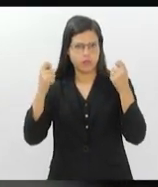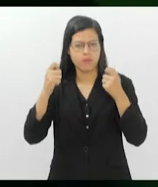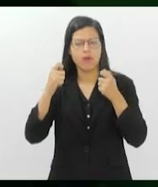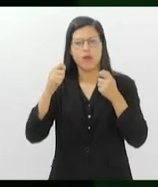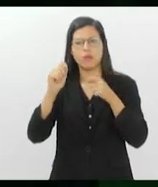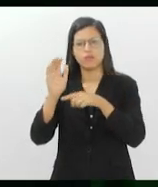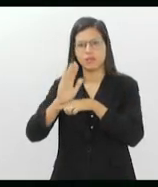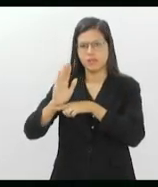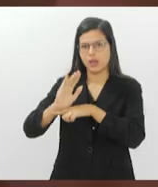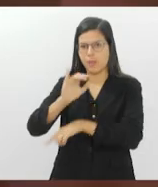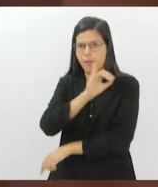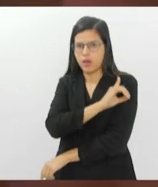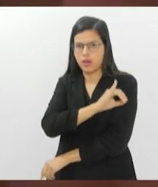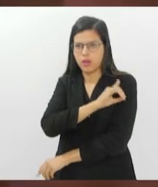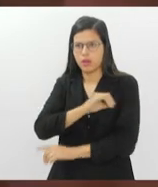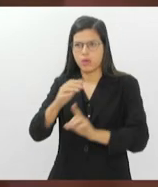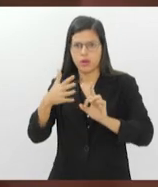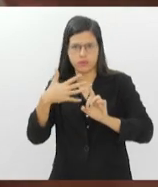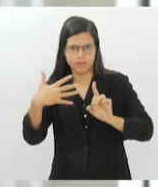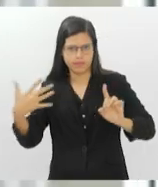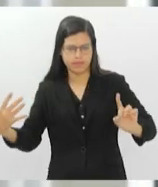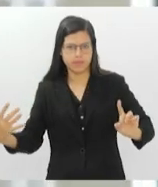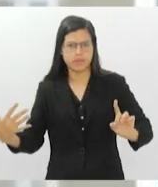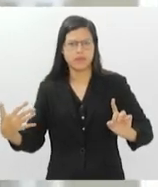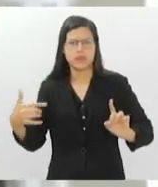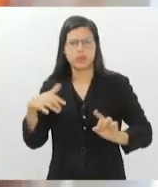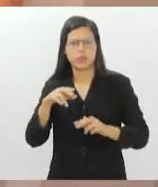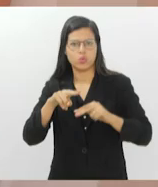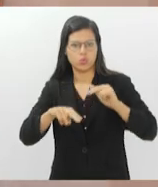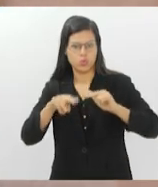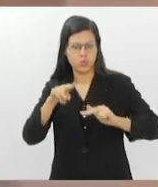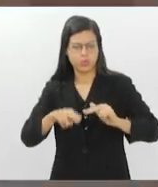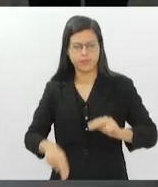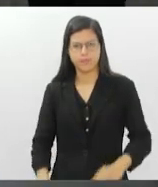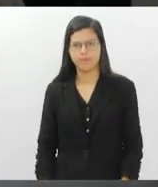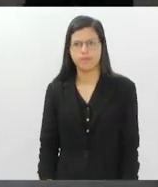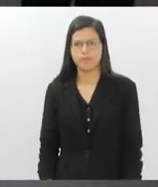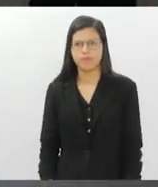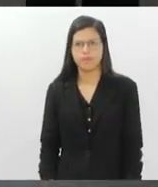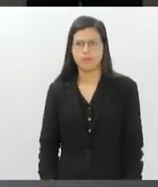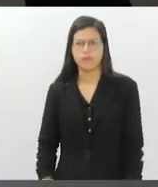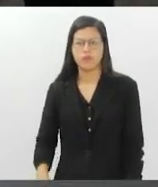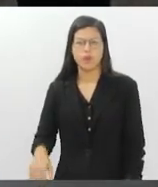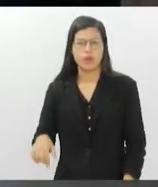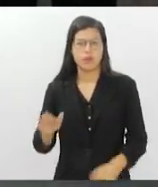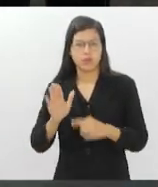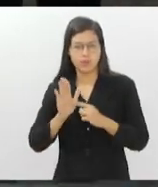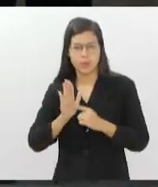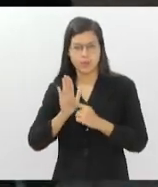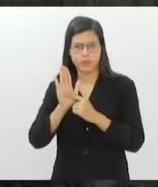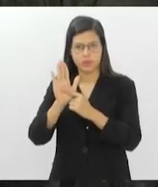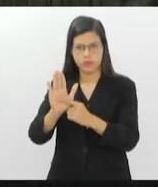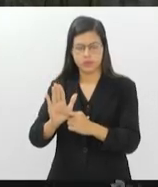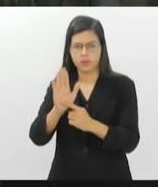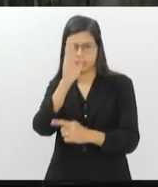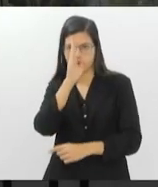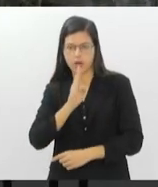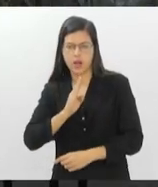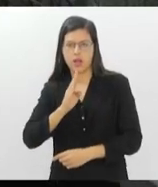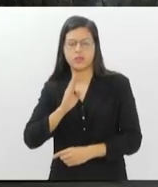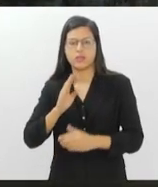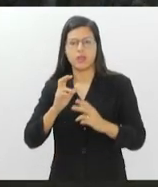de Cinema Rio LGBTQIA+, em julho. Exposição gratuita na estação carioca do